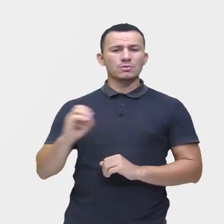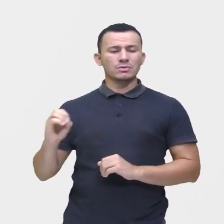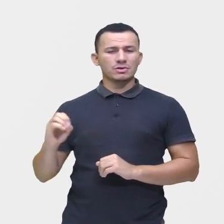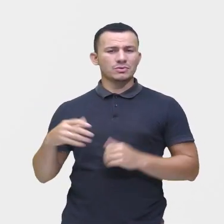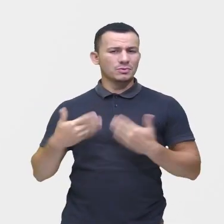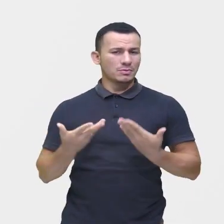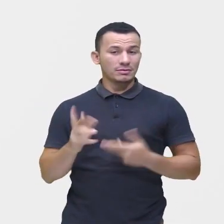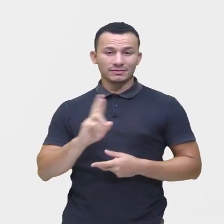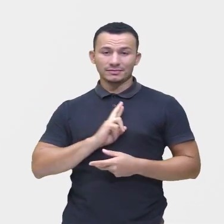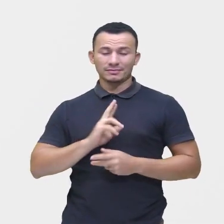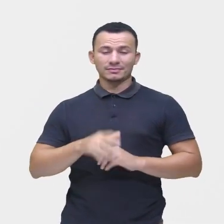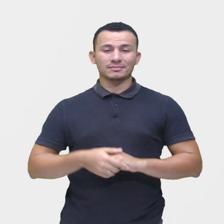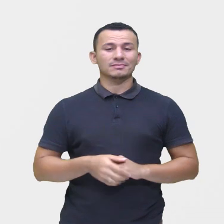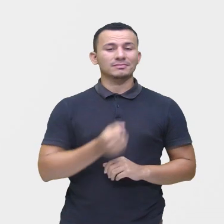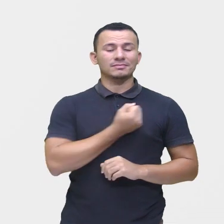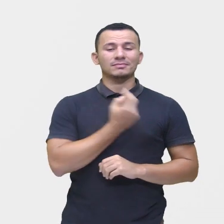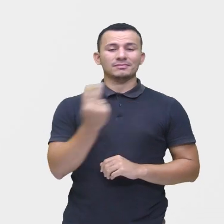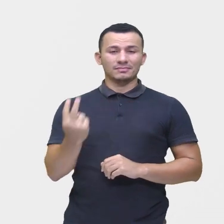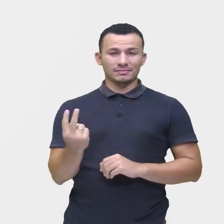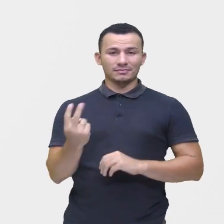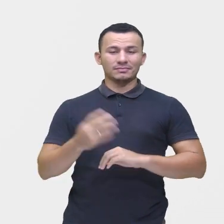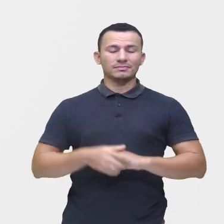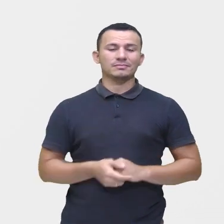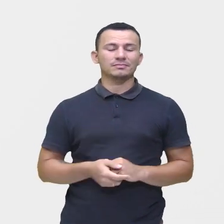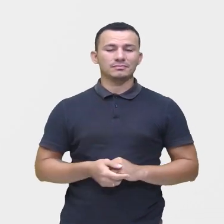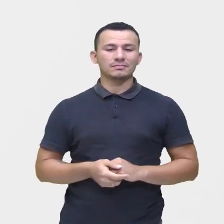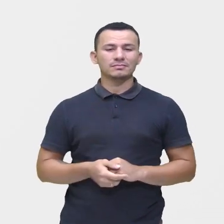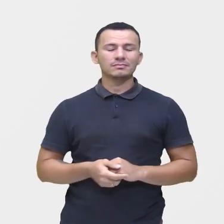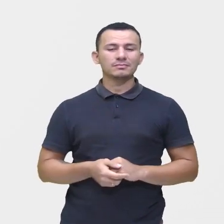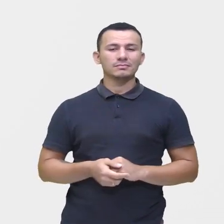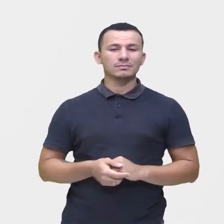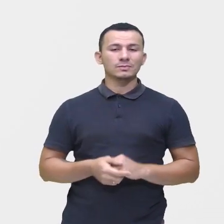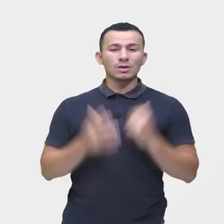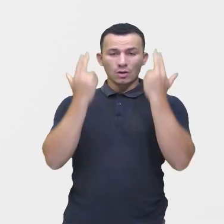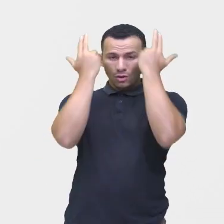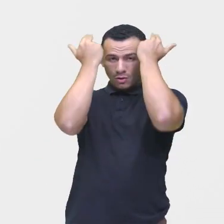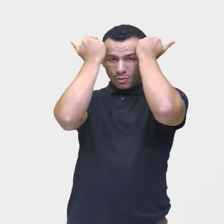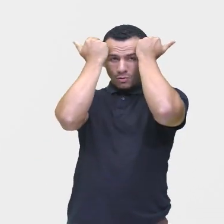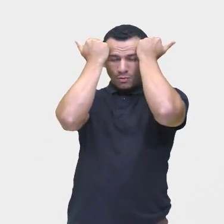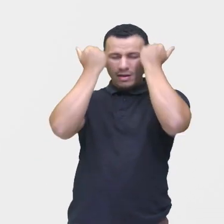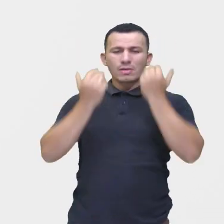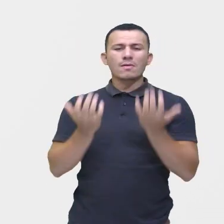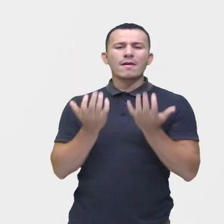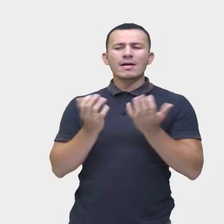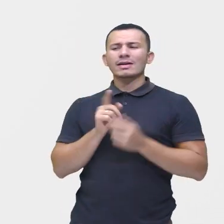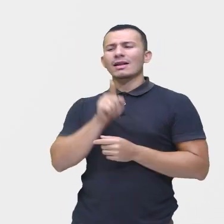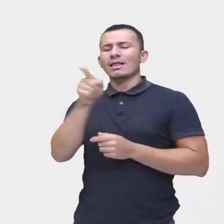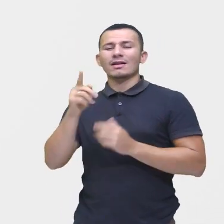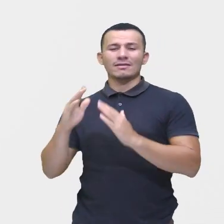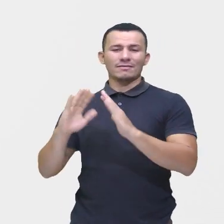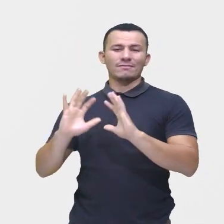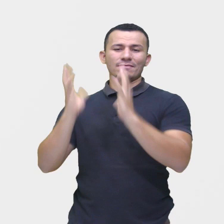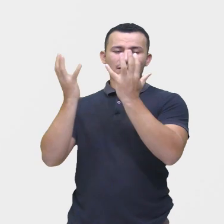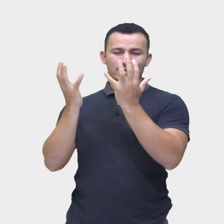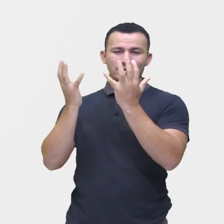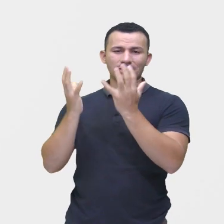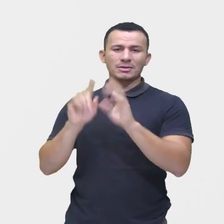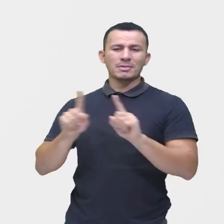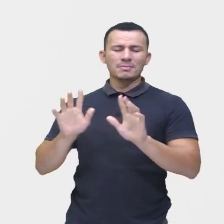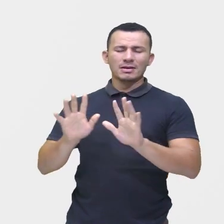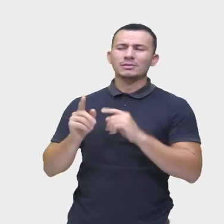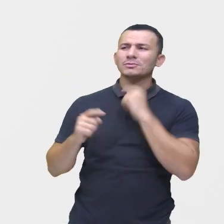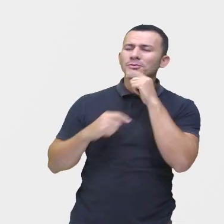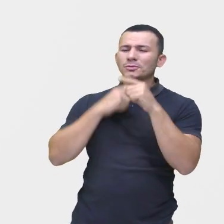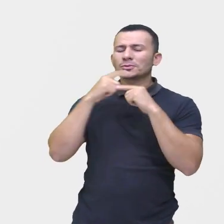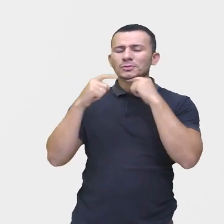Exercitando o número 2. Vamos lá. O coelho Abel deseja ir a uma festa, mas ficou em